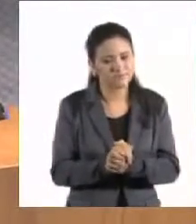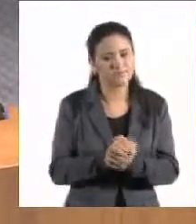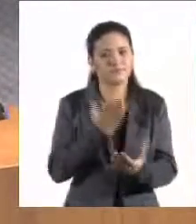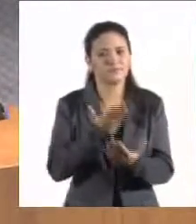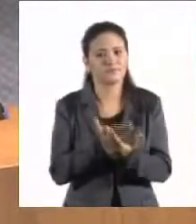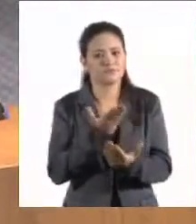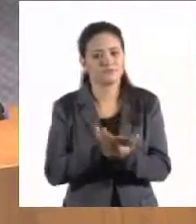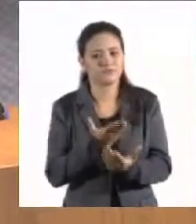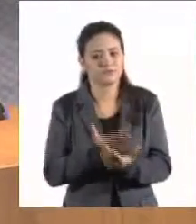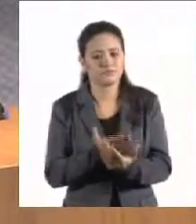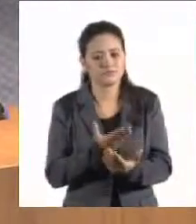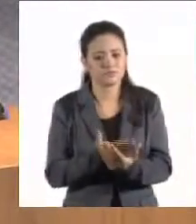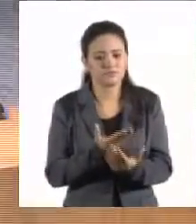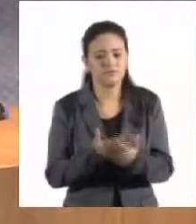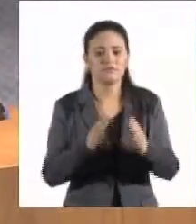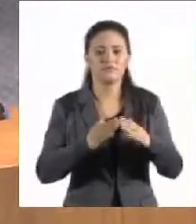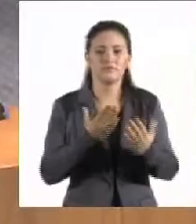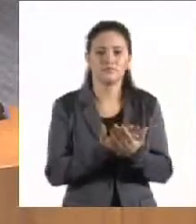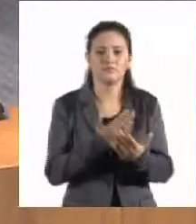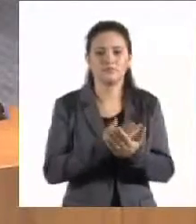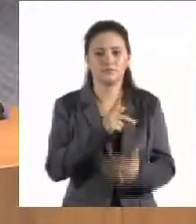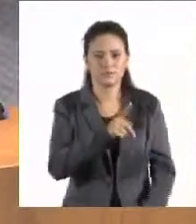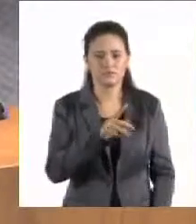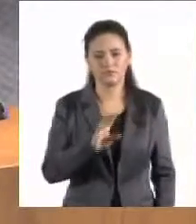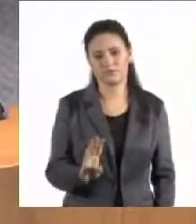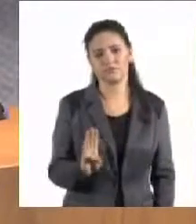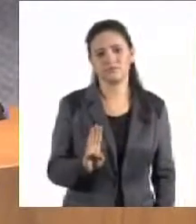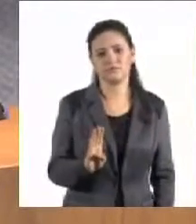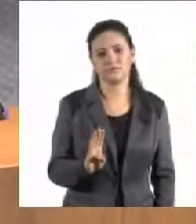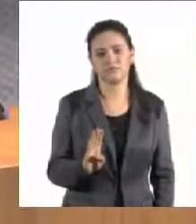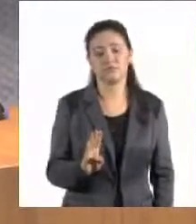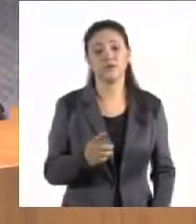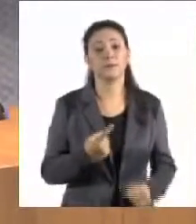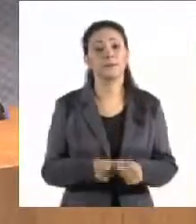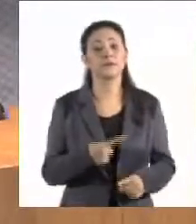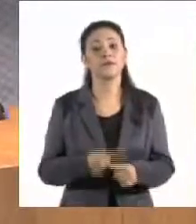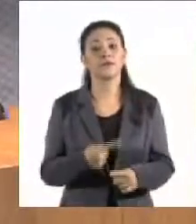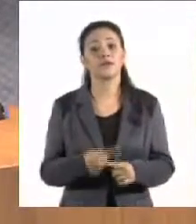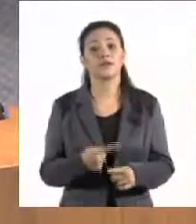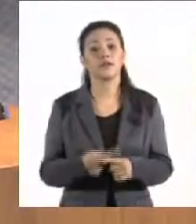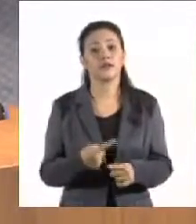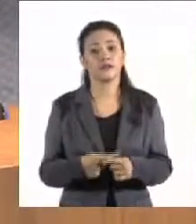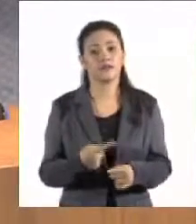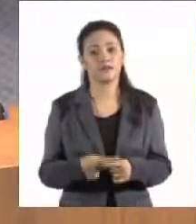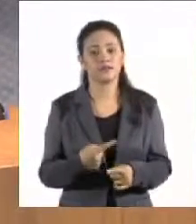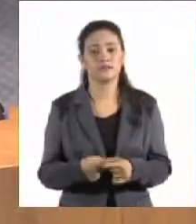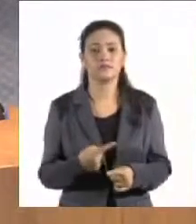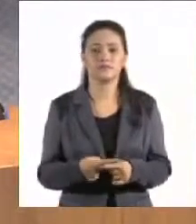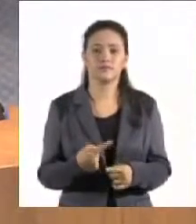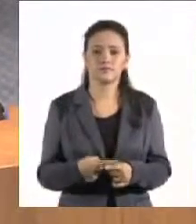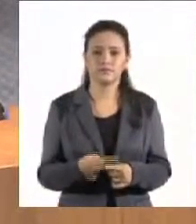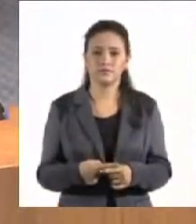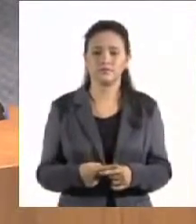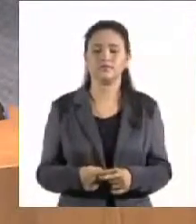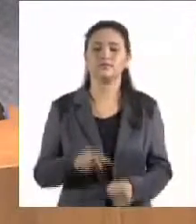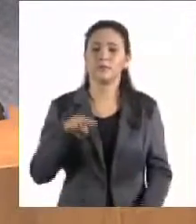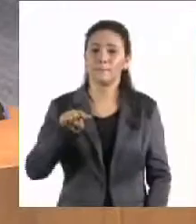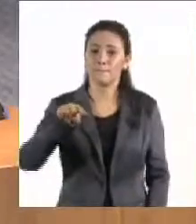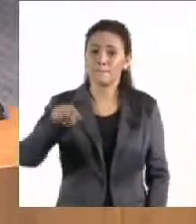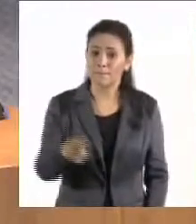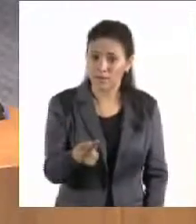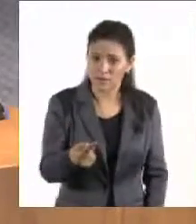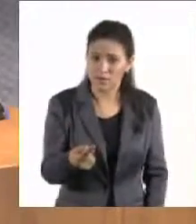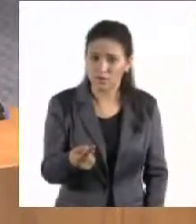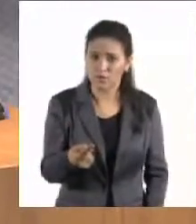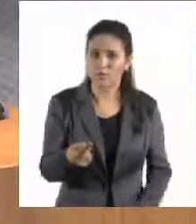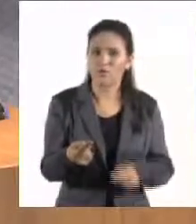pública, porque 1.000 habilitações foram pelas 1.000 melhores notas do Enem no estado do Maranhão e as outras 1.000 foram sorteadas